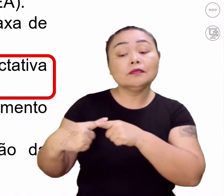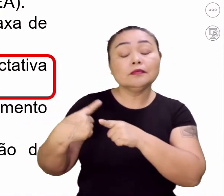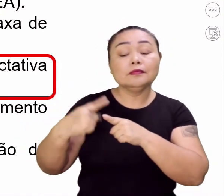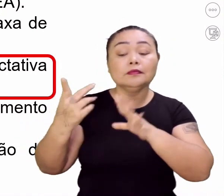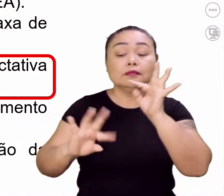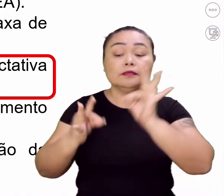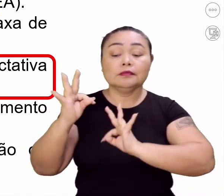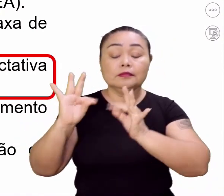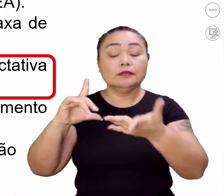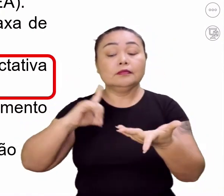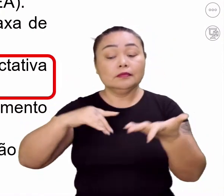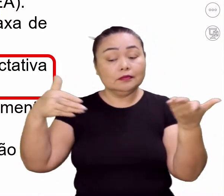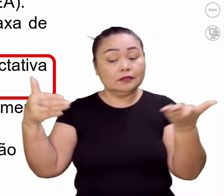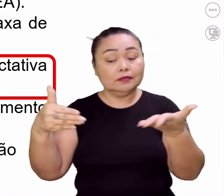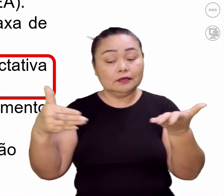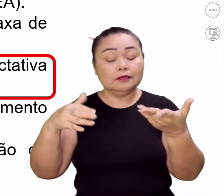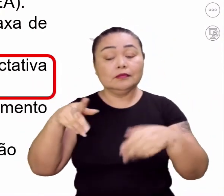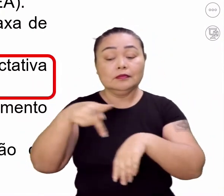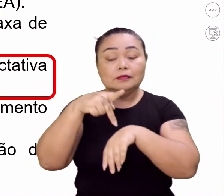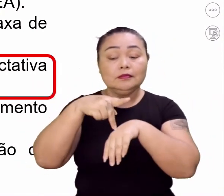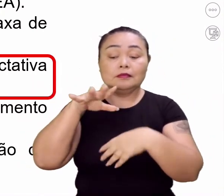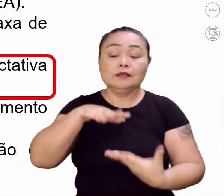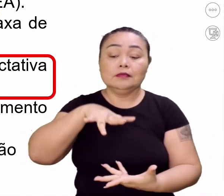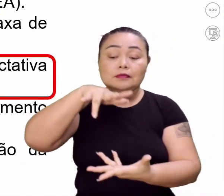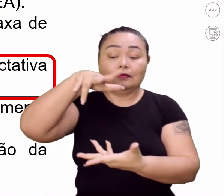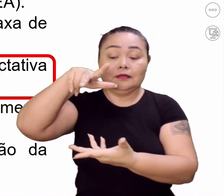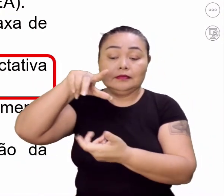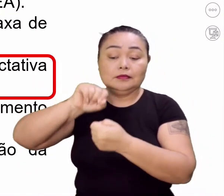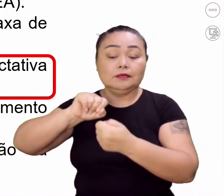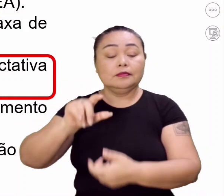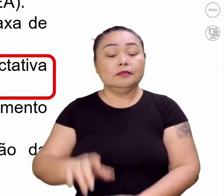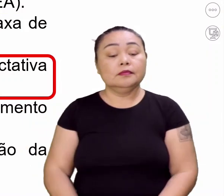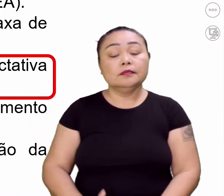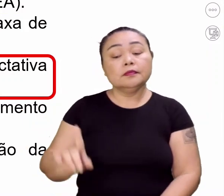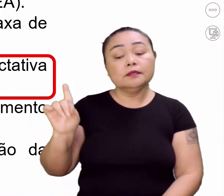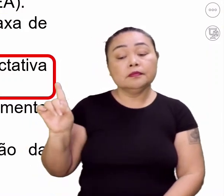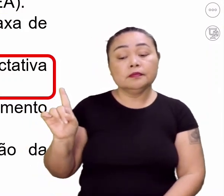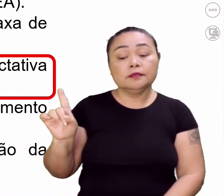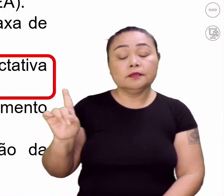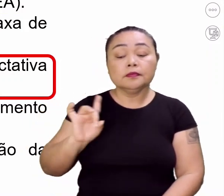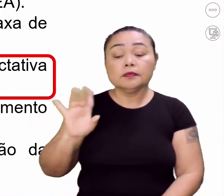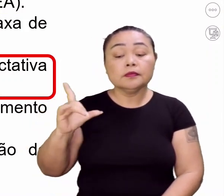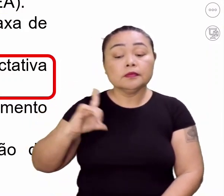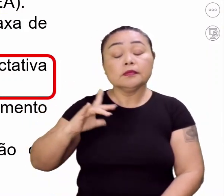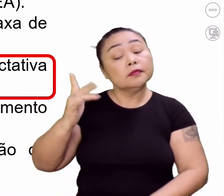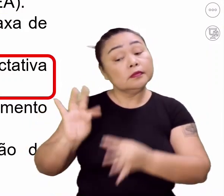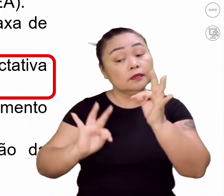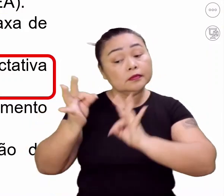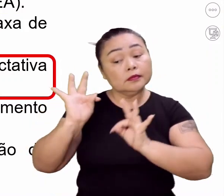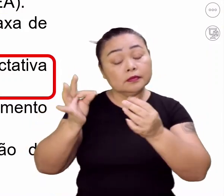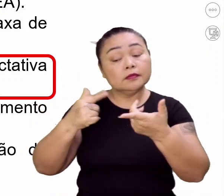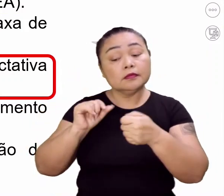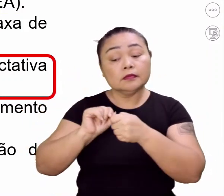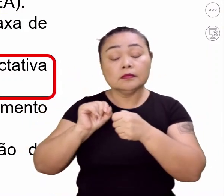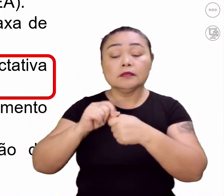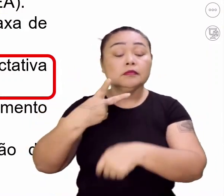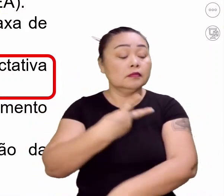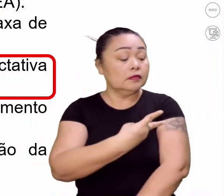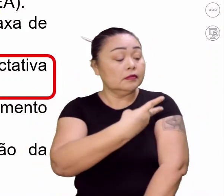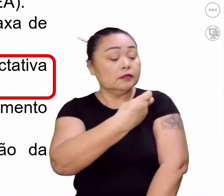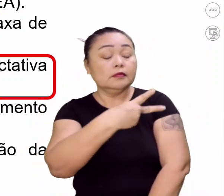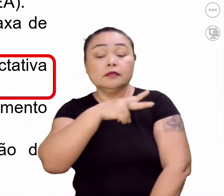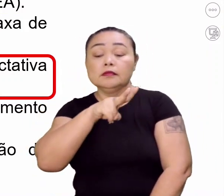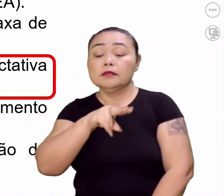tecnológico que a gente vive hoje no Brasil e no mundo. Exato. A questão não só tecnológica, mas de